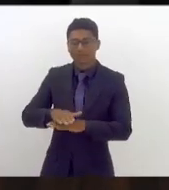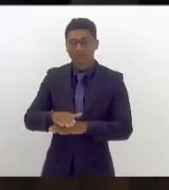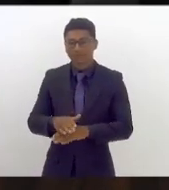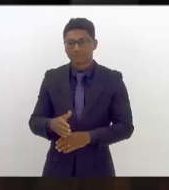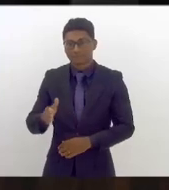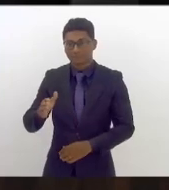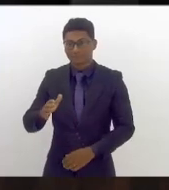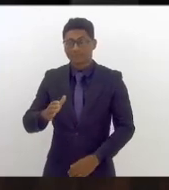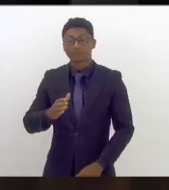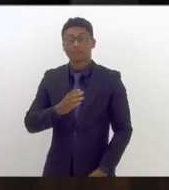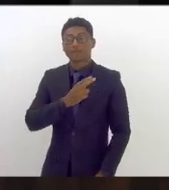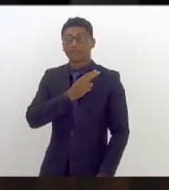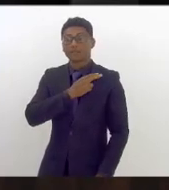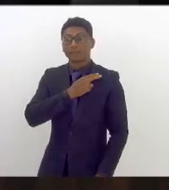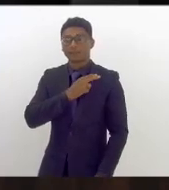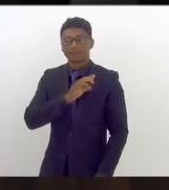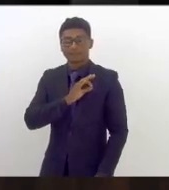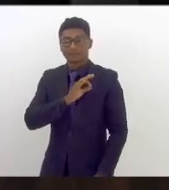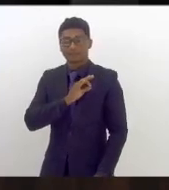subtenente.